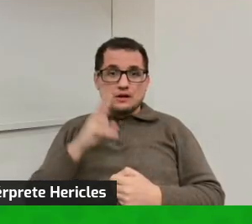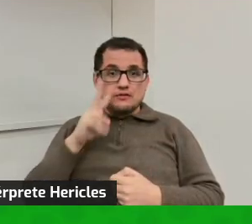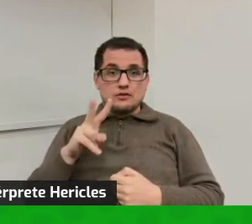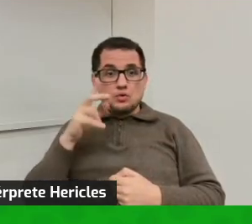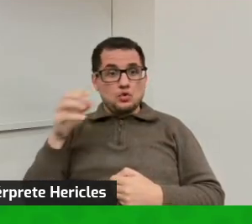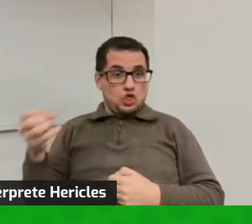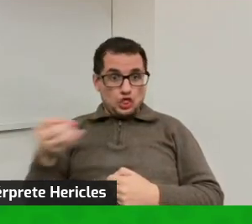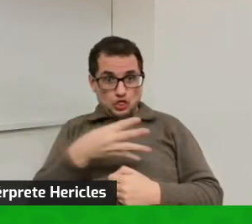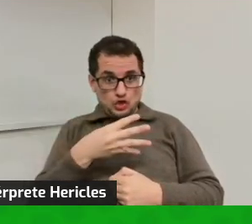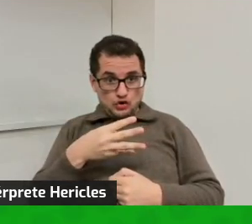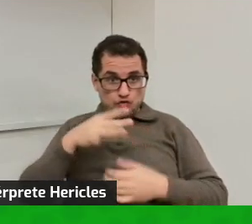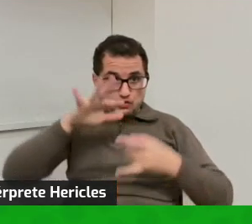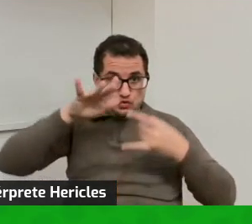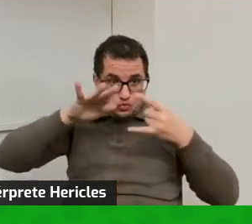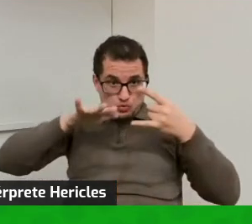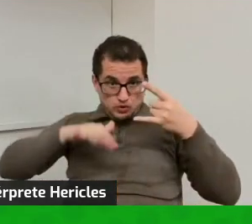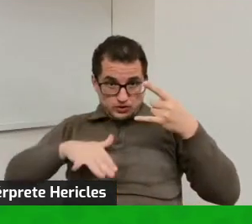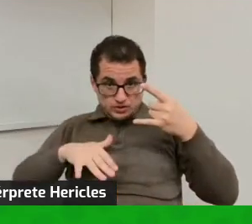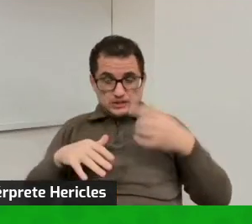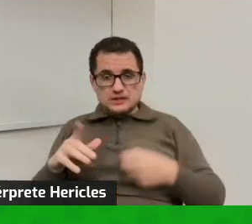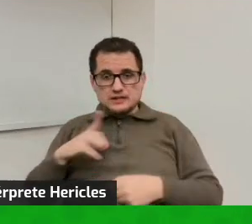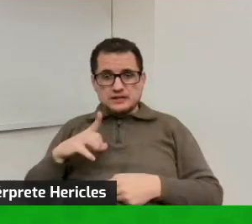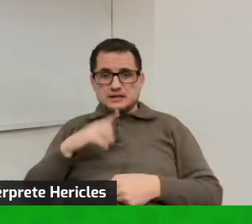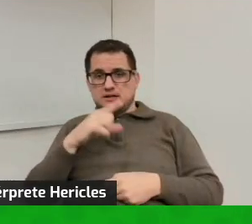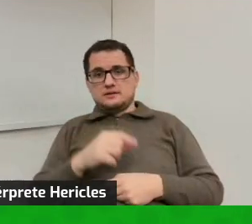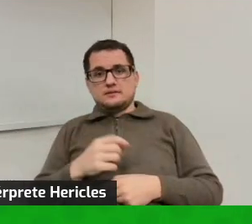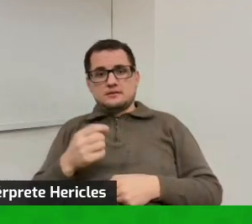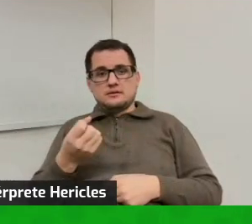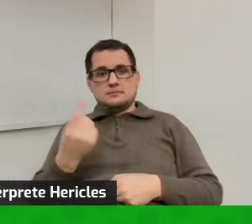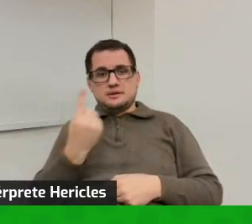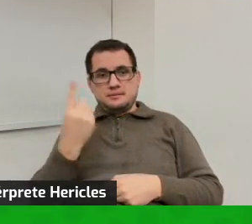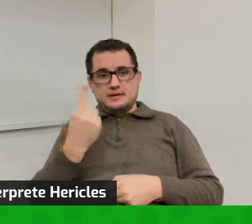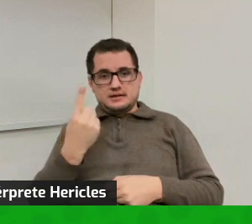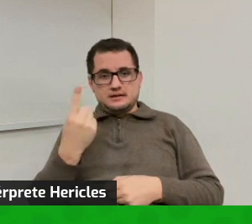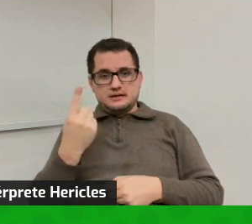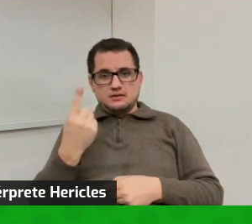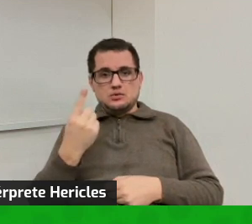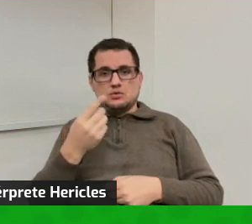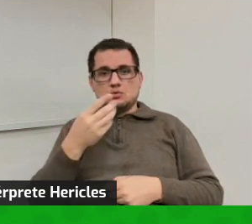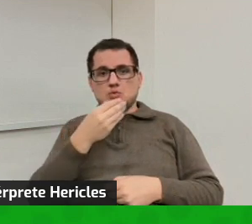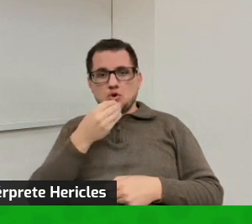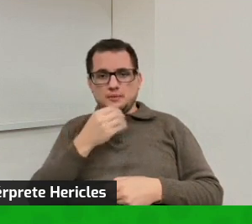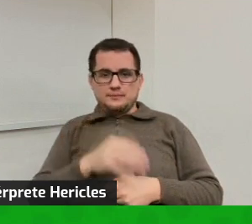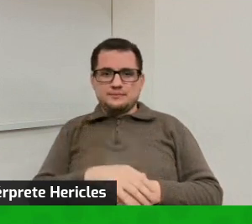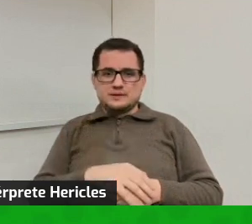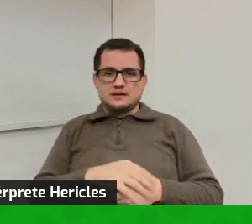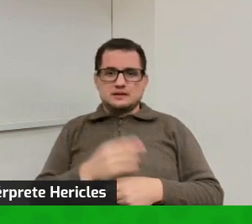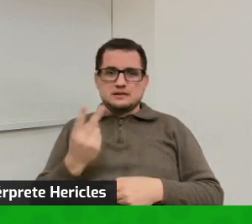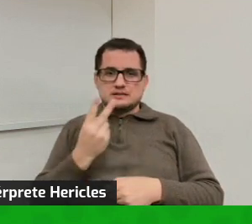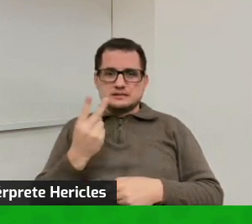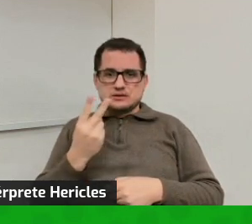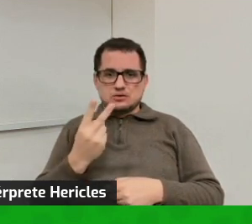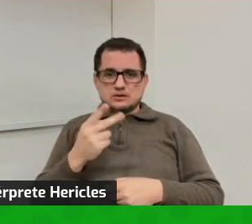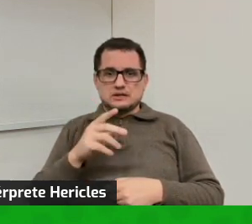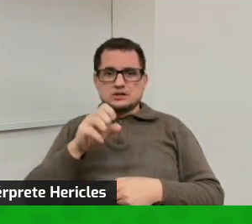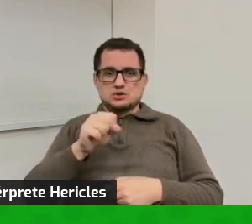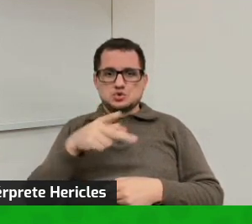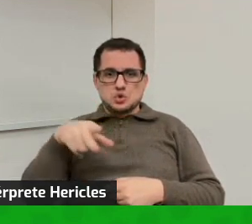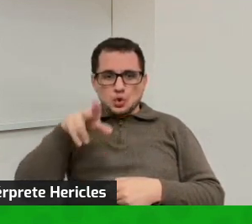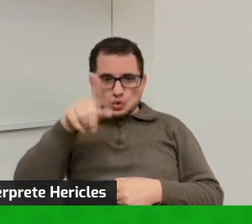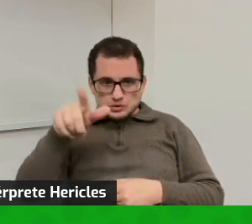ó, cartas 1, e agora eu tenho primeira página, Senhor Almeida, segunda página, Senhor